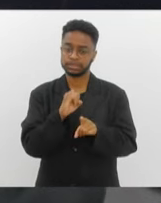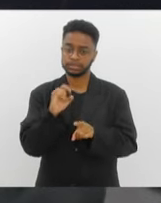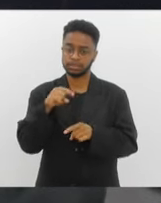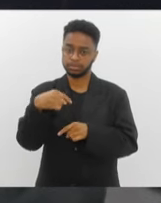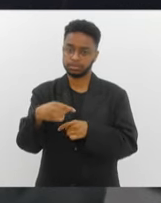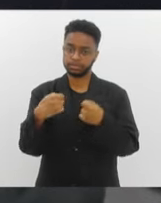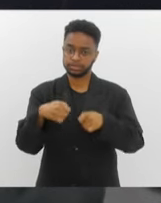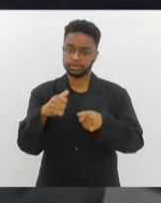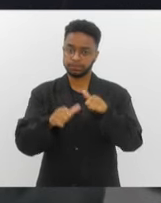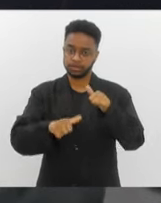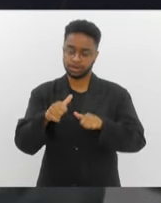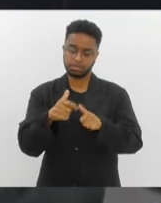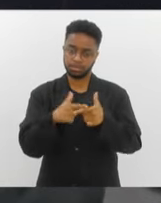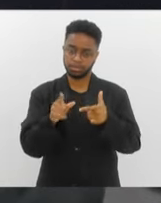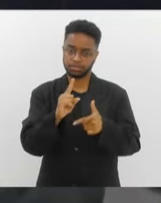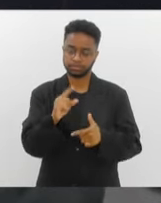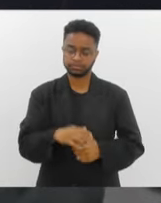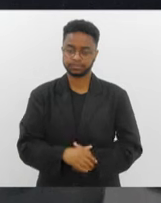rever, não há problema.